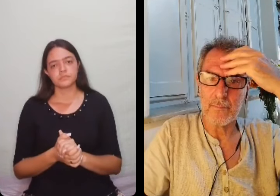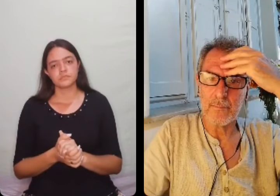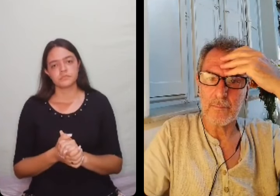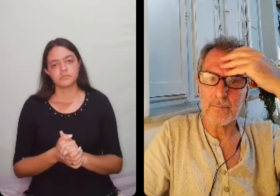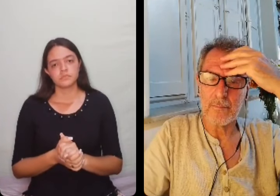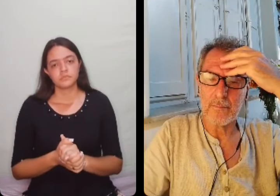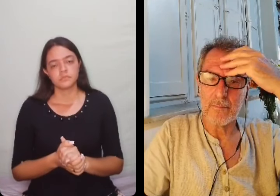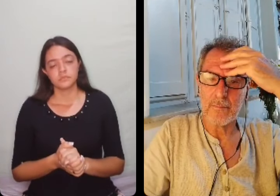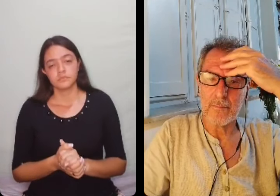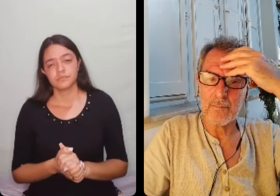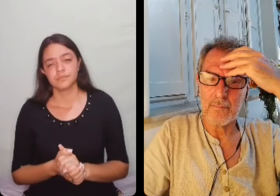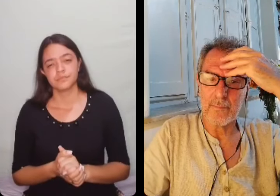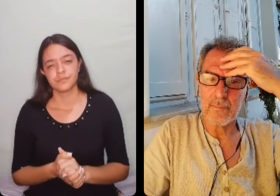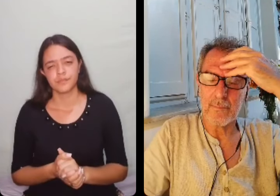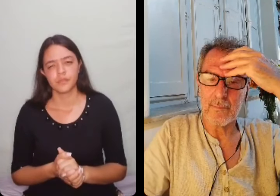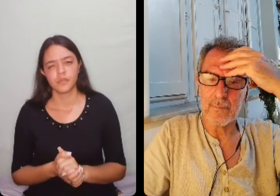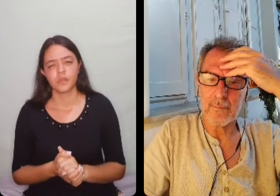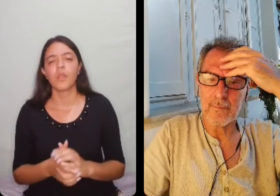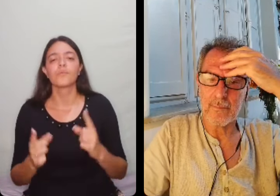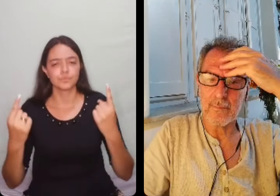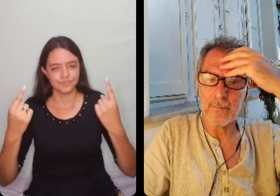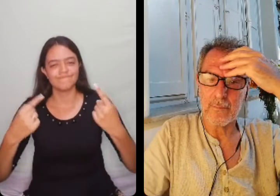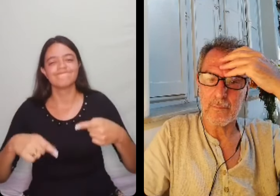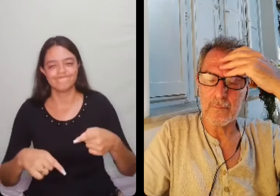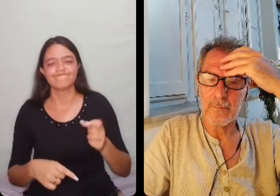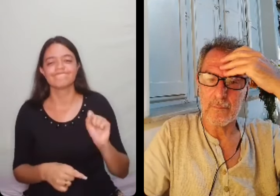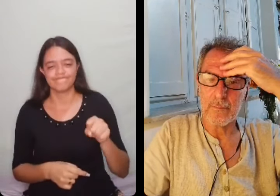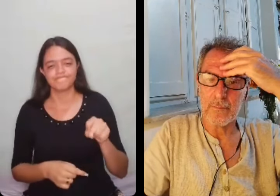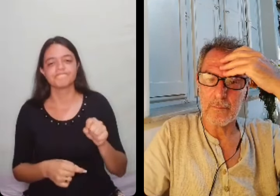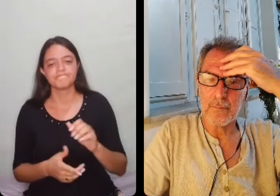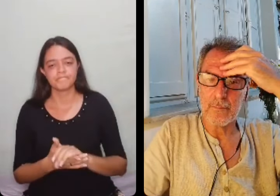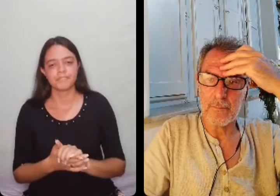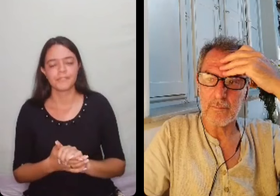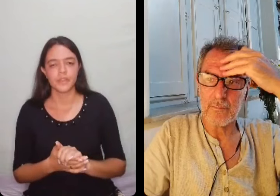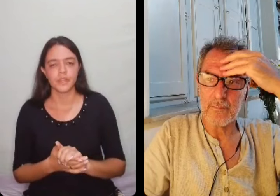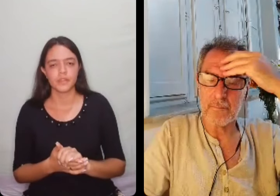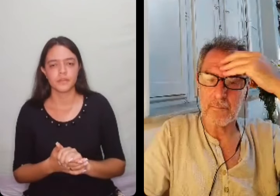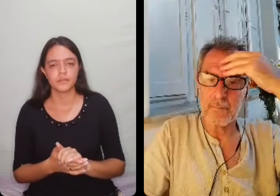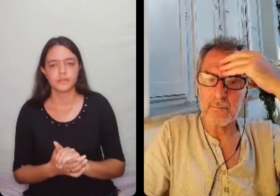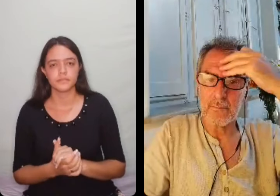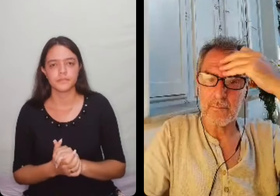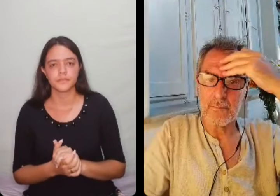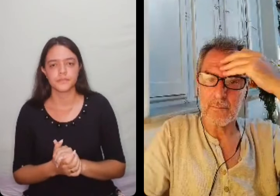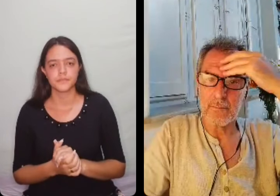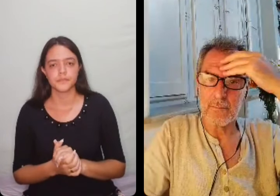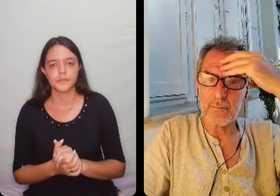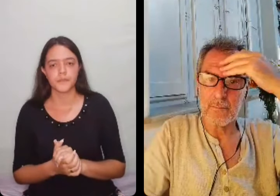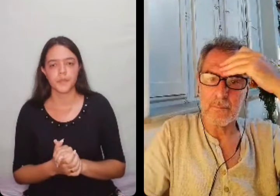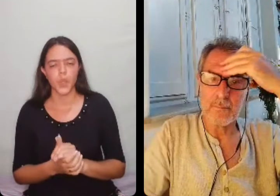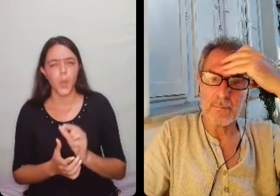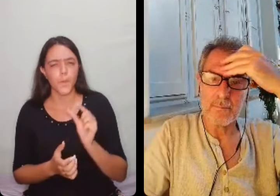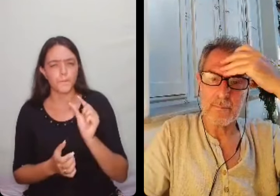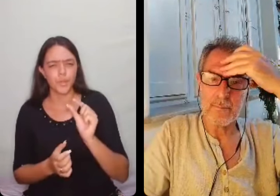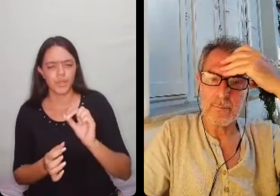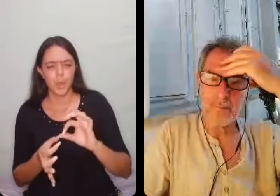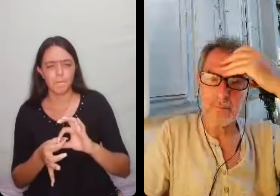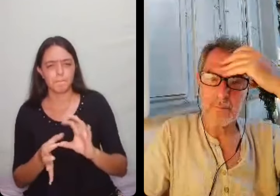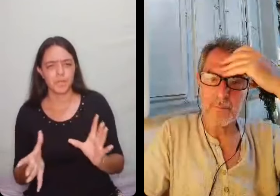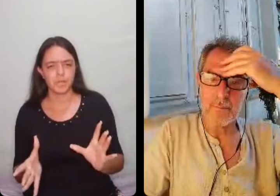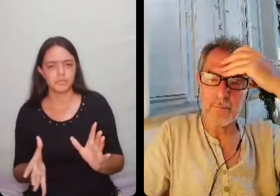foi um desafio, porque, querendo ou não querendo, perde um pouquinho das fotos projetadas, né? Do que ao